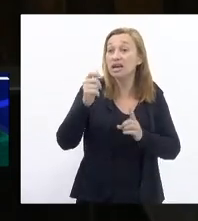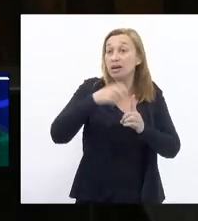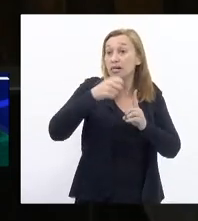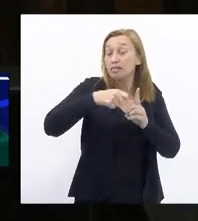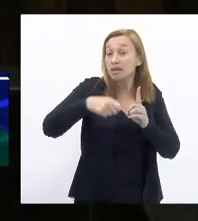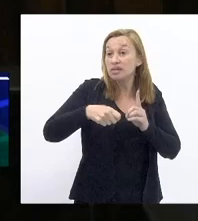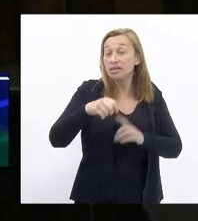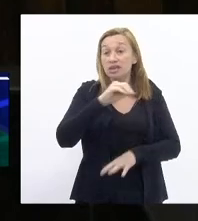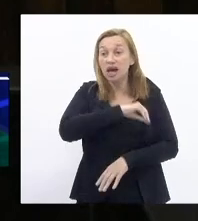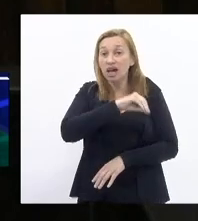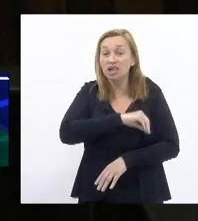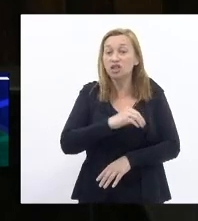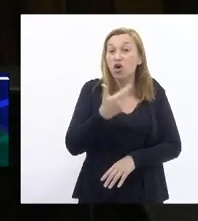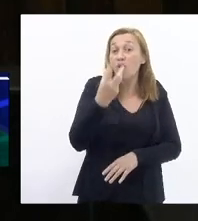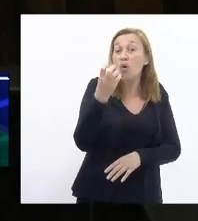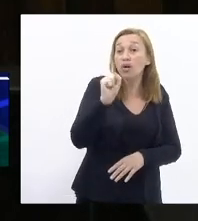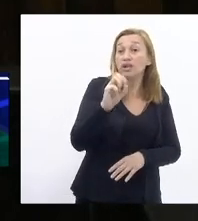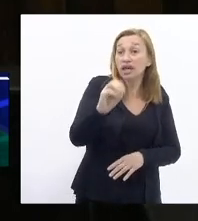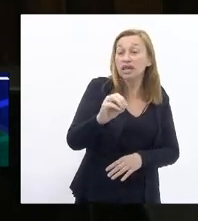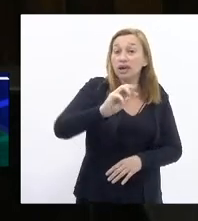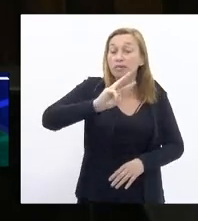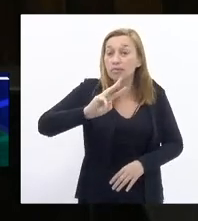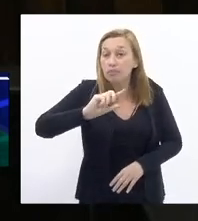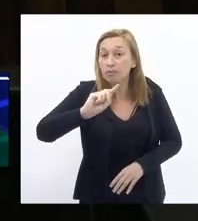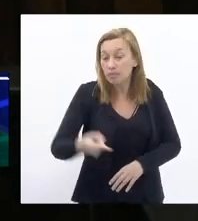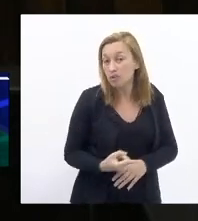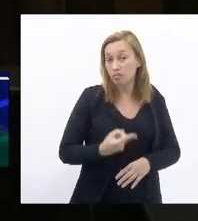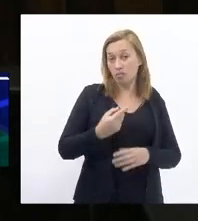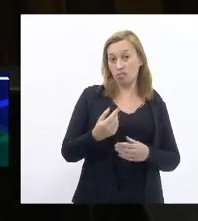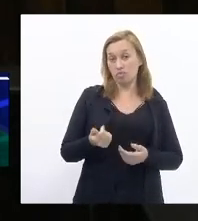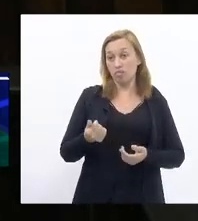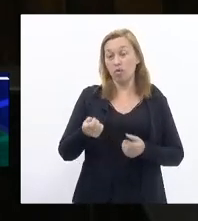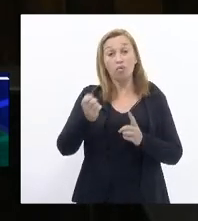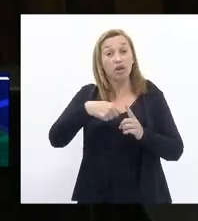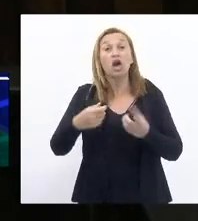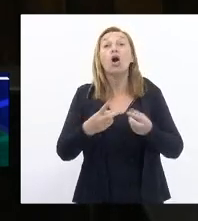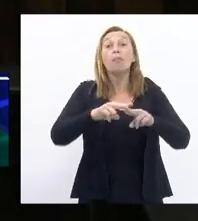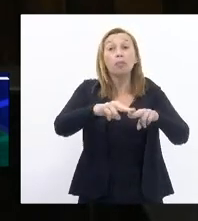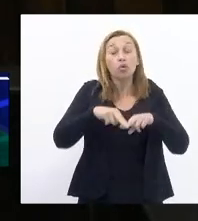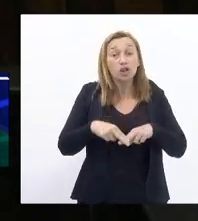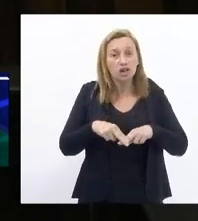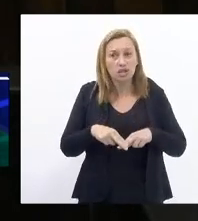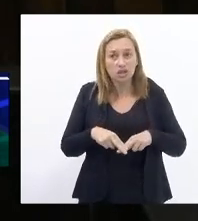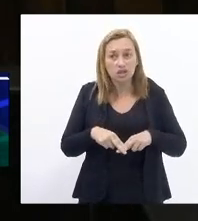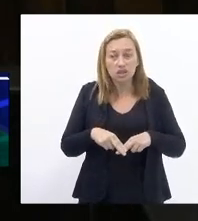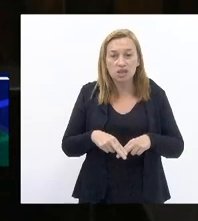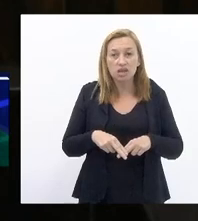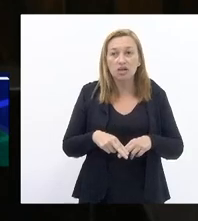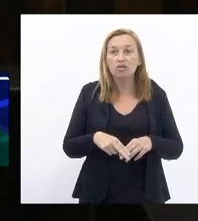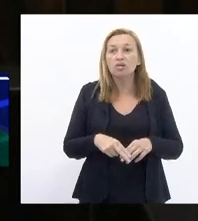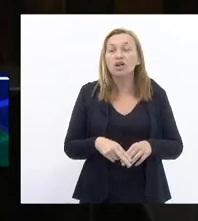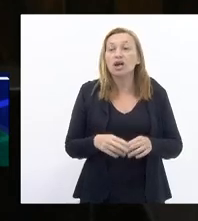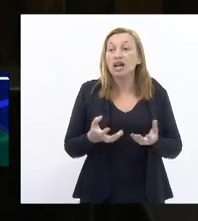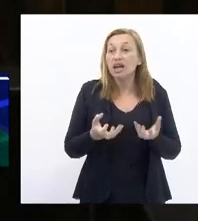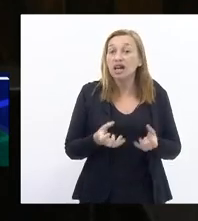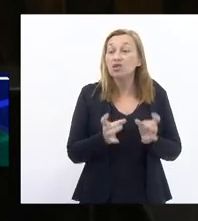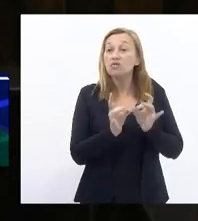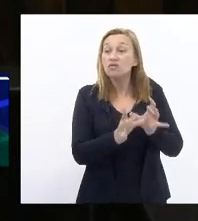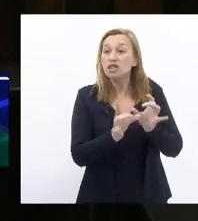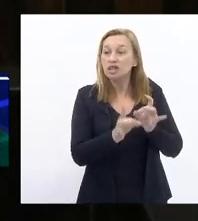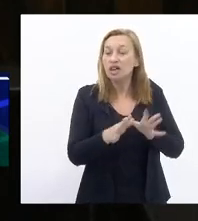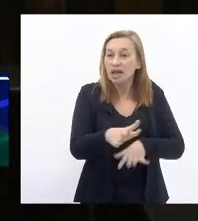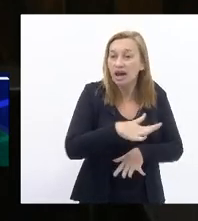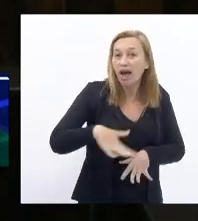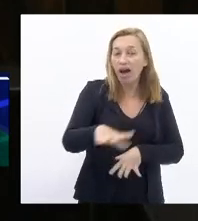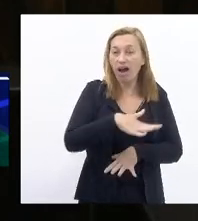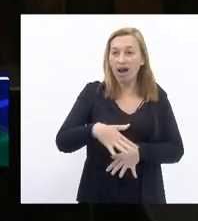cerca de 80 mil reais por mês. Então, por isso, o intuito de fazer a privatização daquele